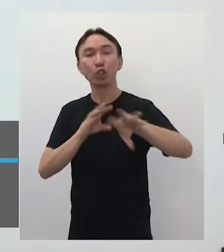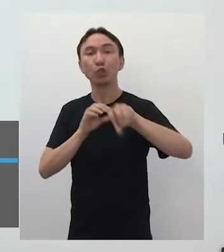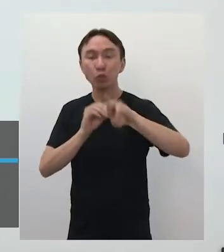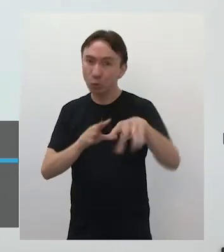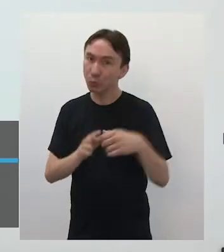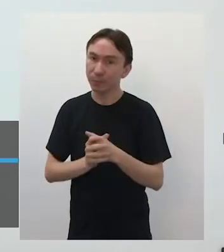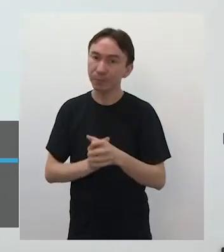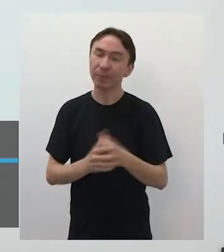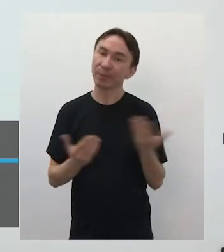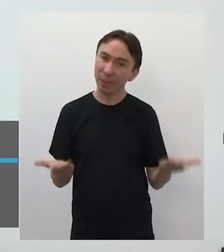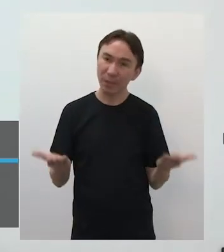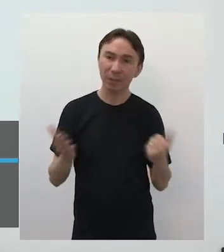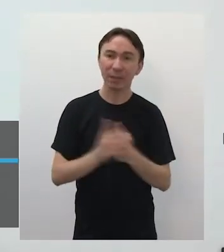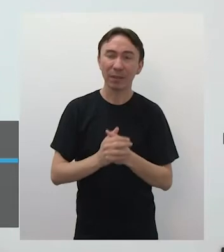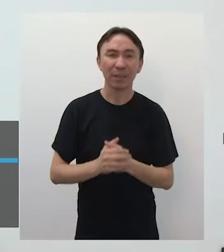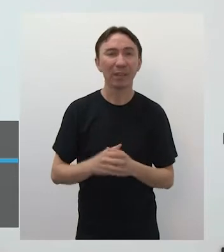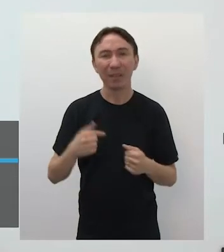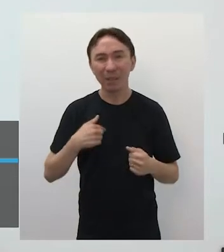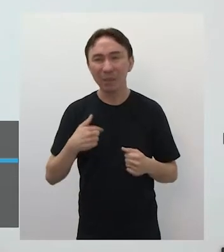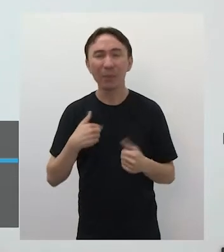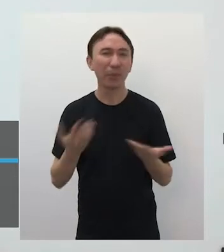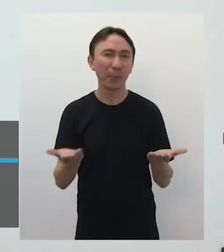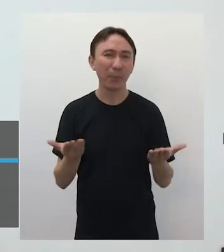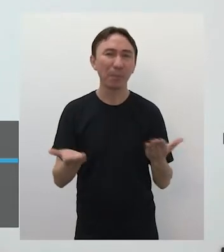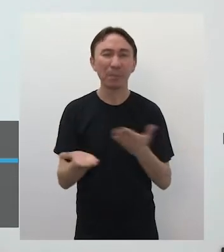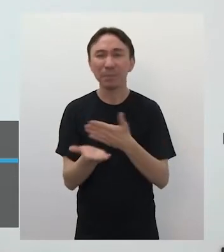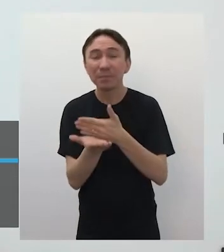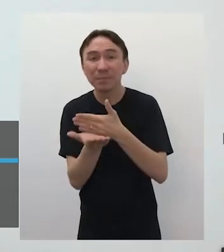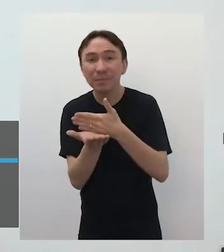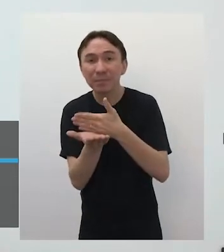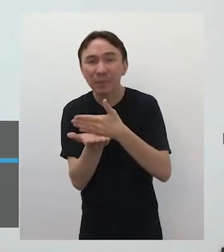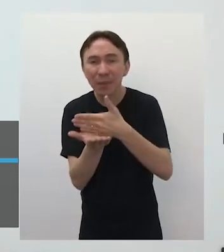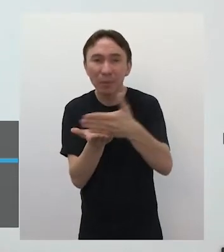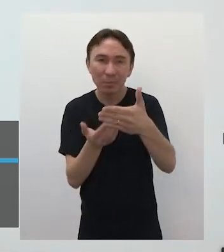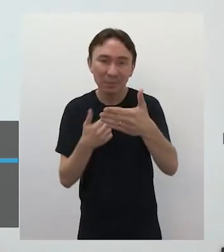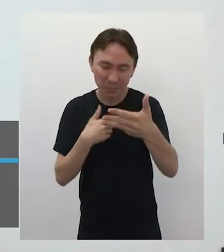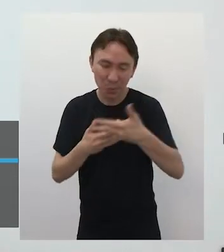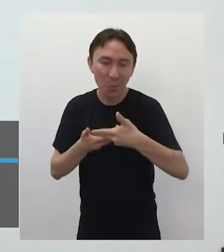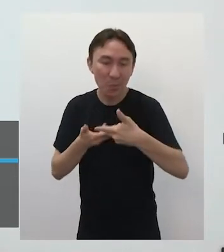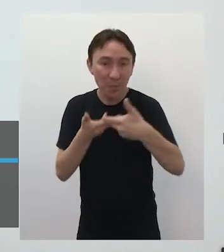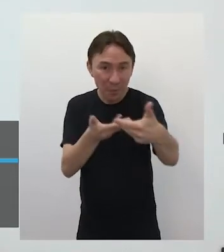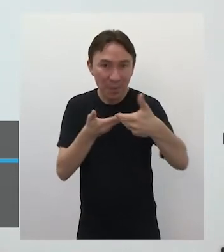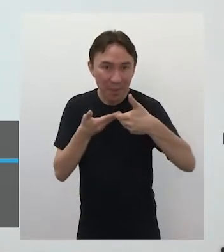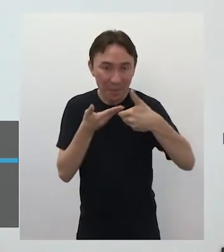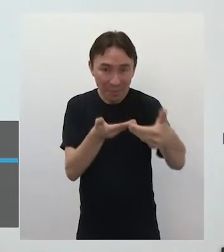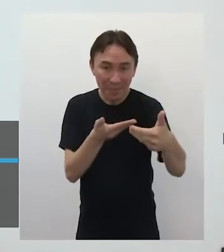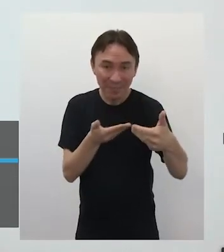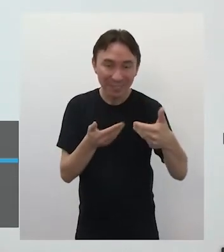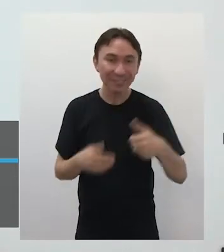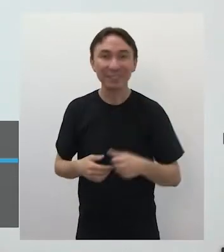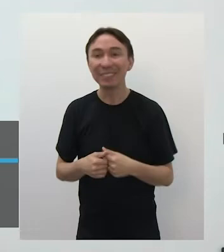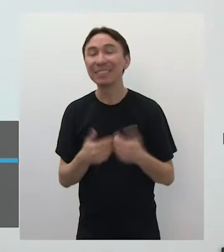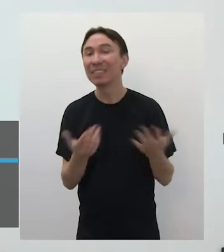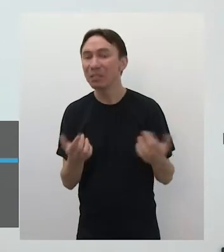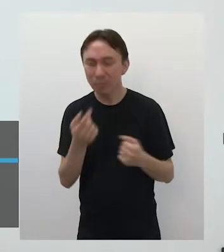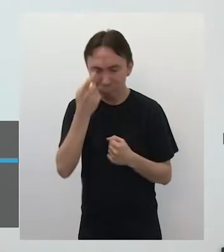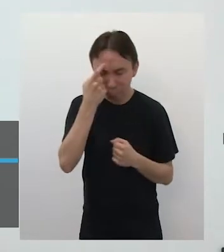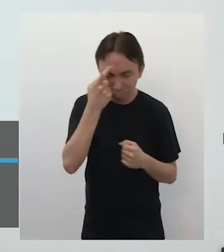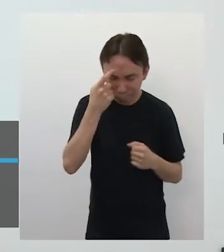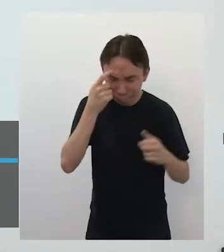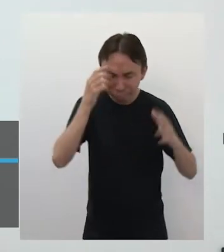Ana, quando foi fazendo seus apontamentos, eu falei, a Ana foi falando tudo da minha fala, eu